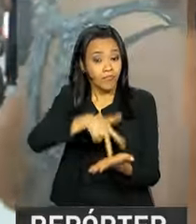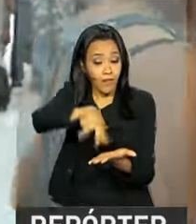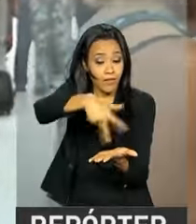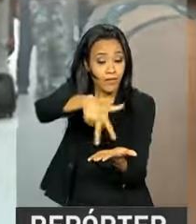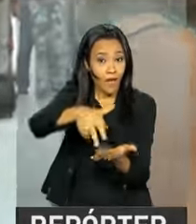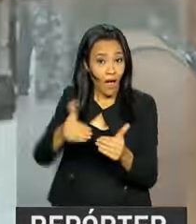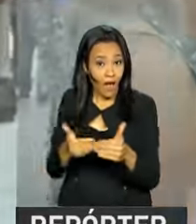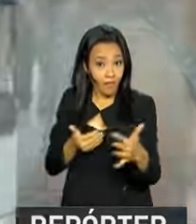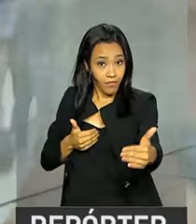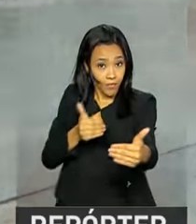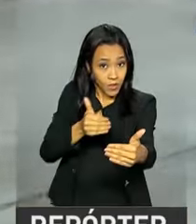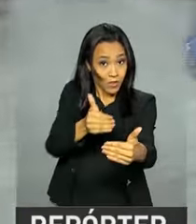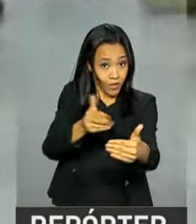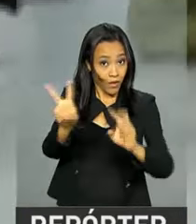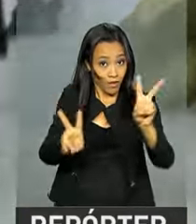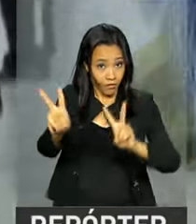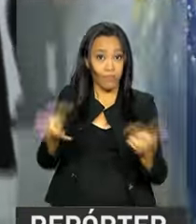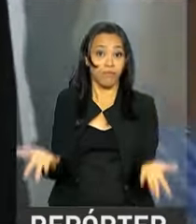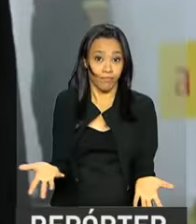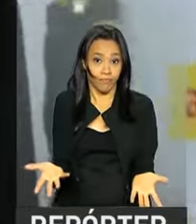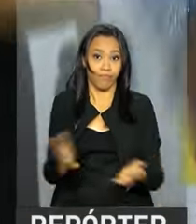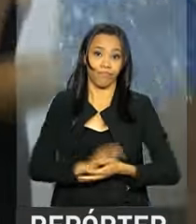até o carnaval chegar.